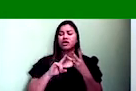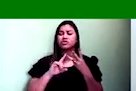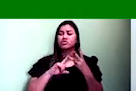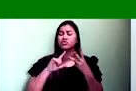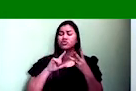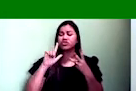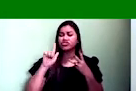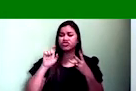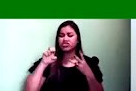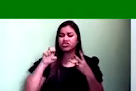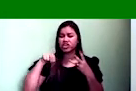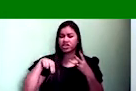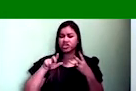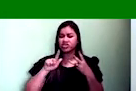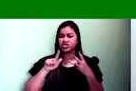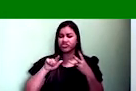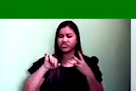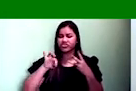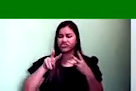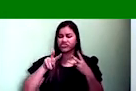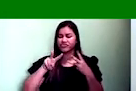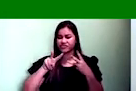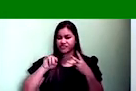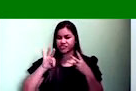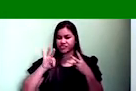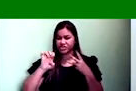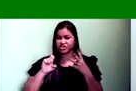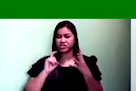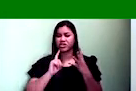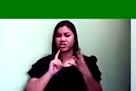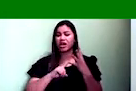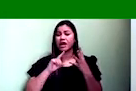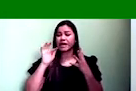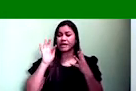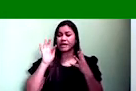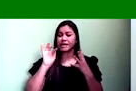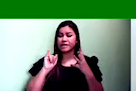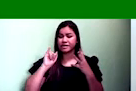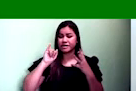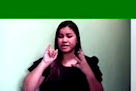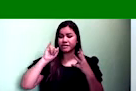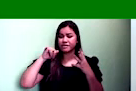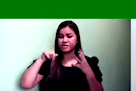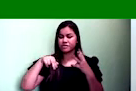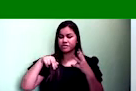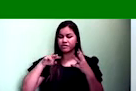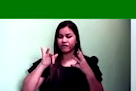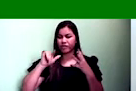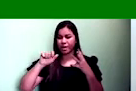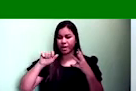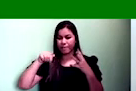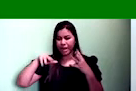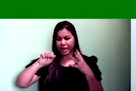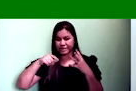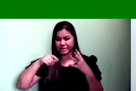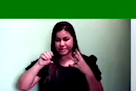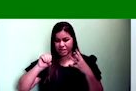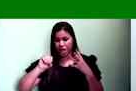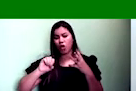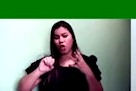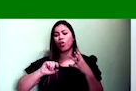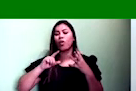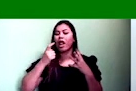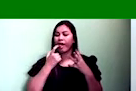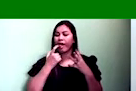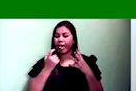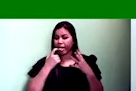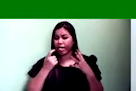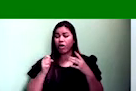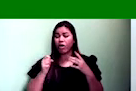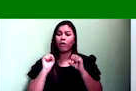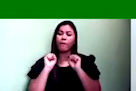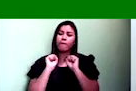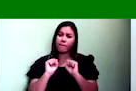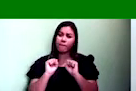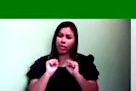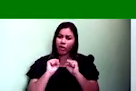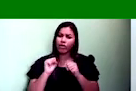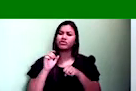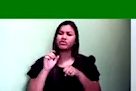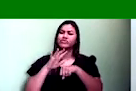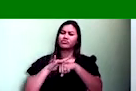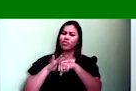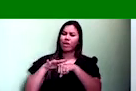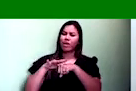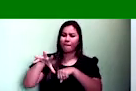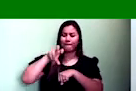língua. Isso é muito importante que as visitas ao dentista sejam regulares, assim como aos